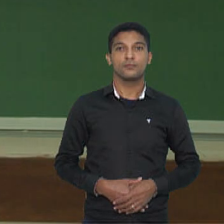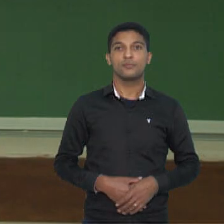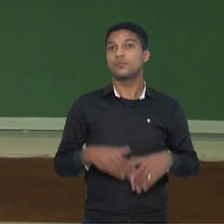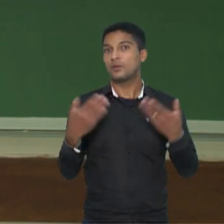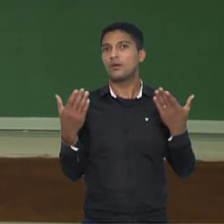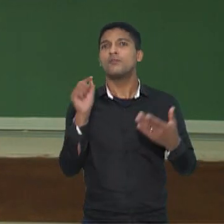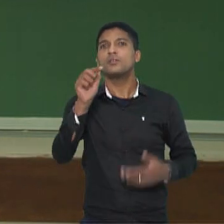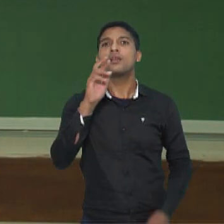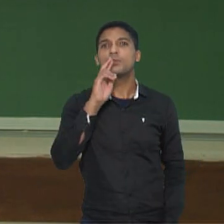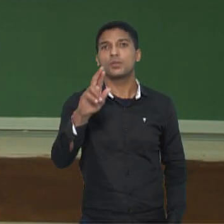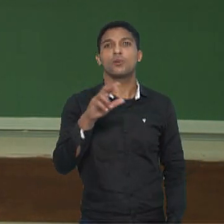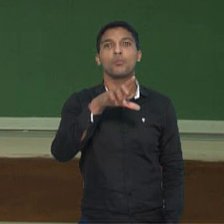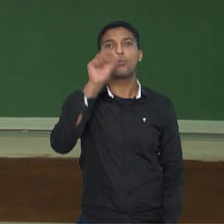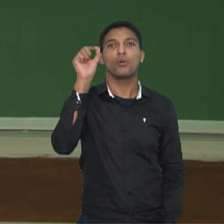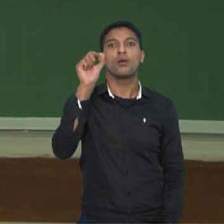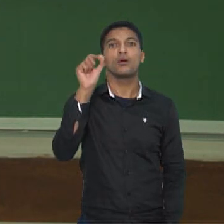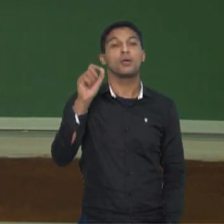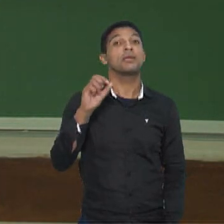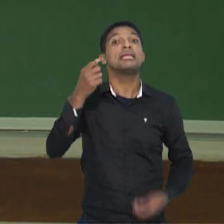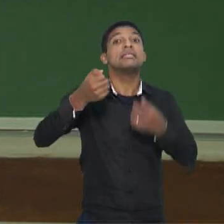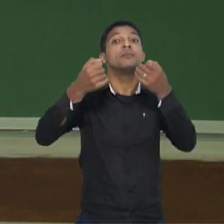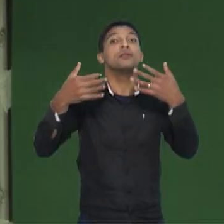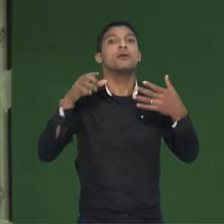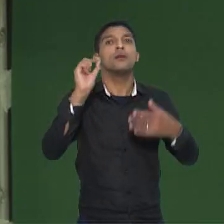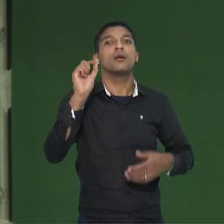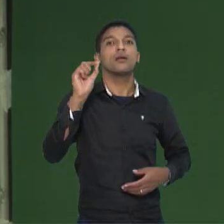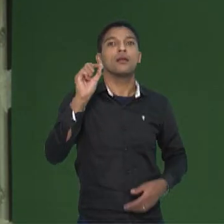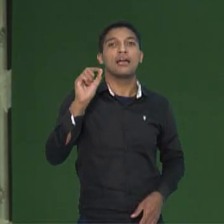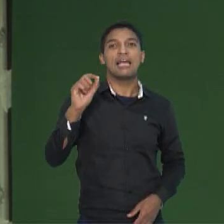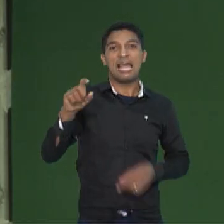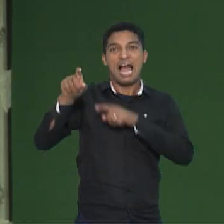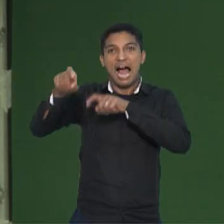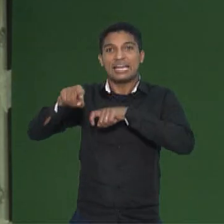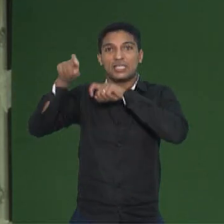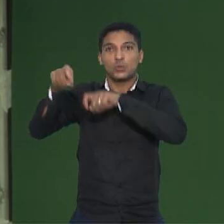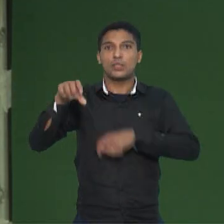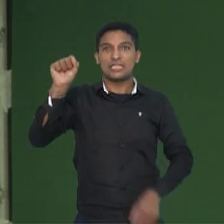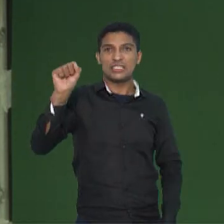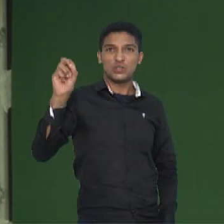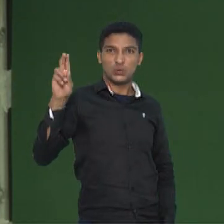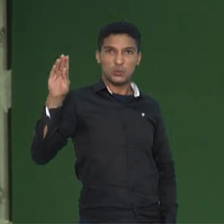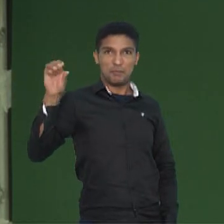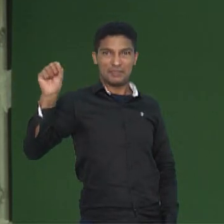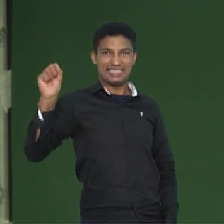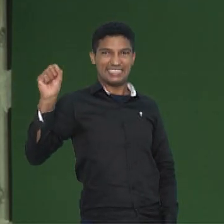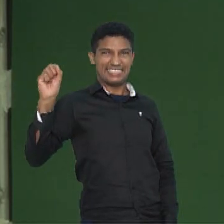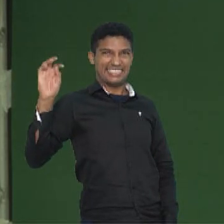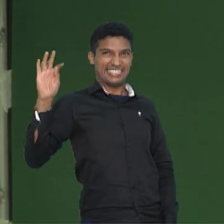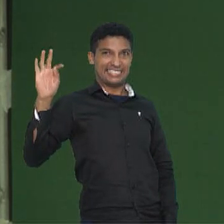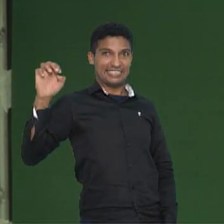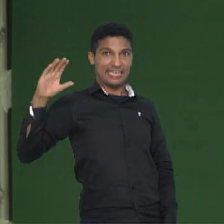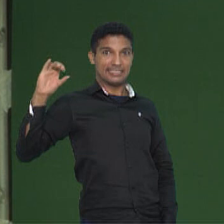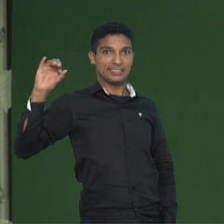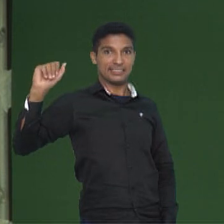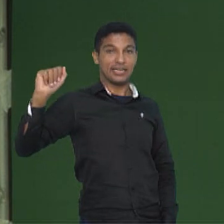O que você respondeu? Porque falava aí, né? De agricultura de subsistência e patronal. Aquele que planta para comer e na outra seria a